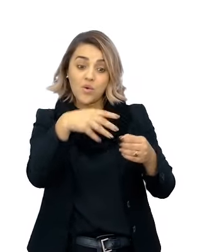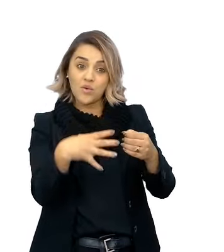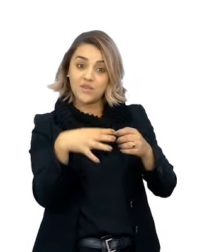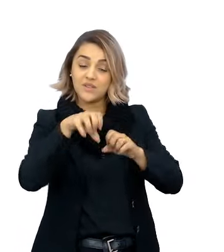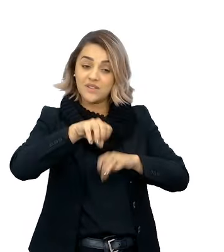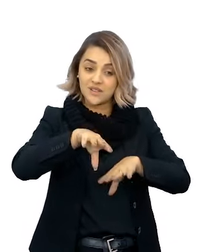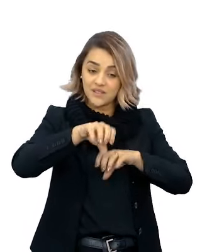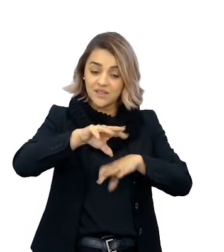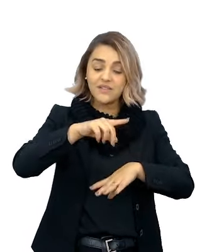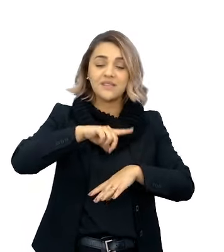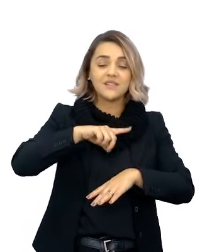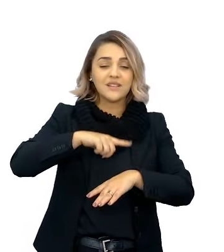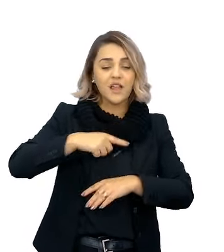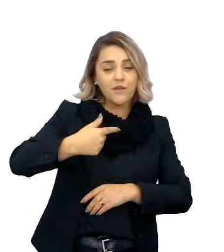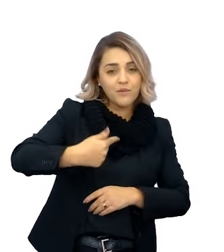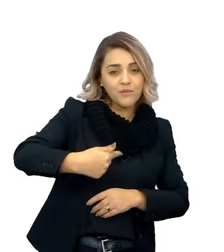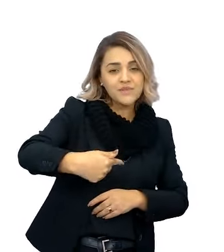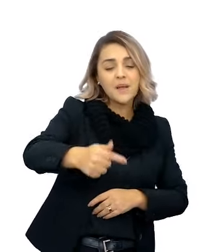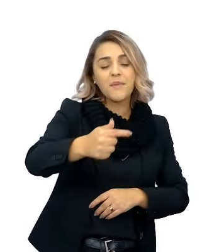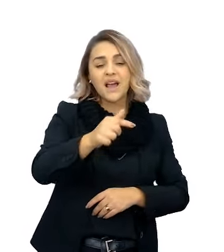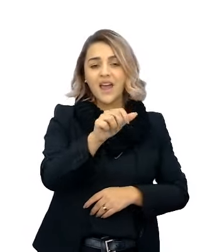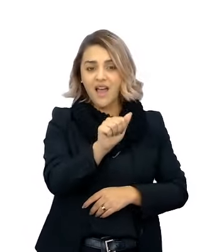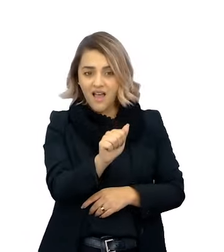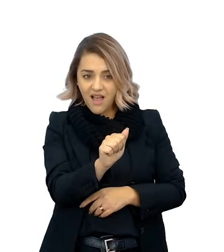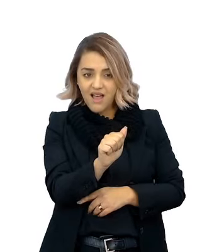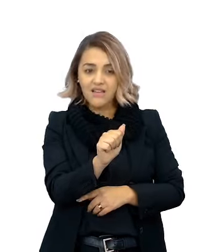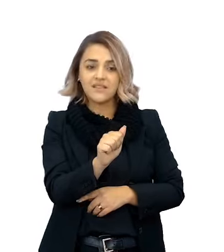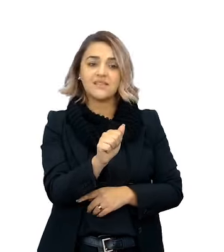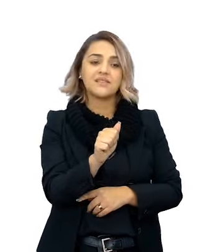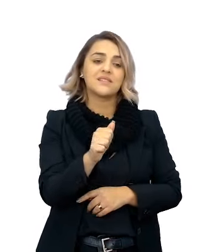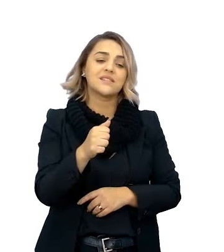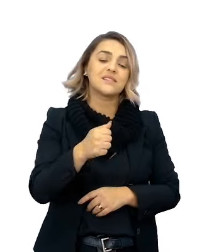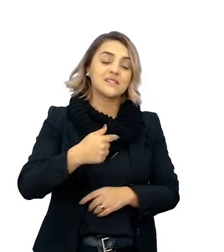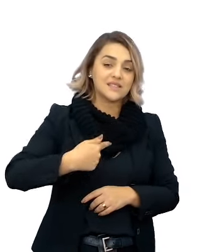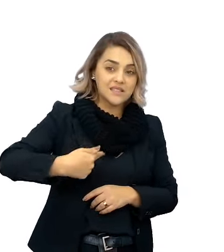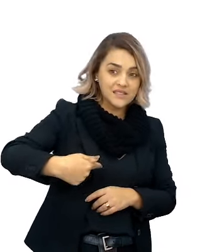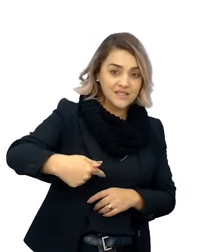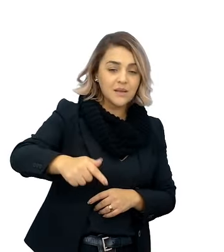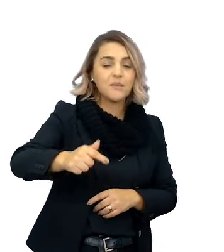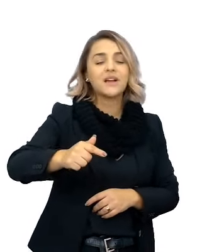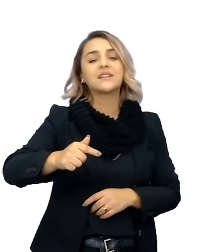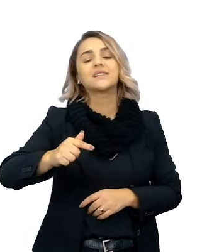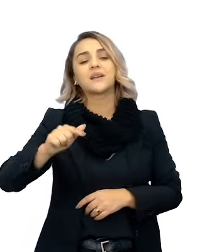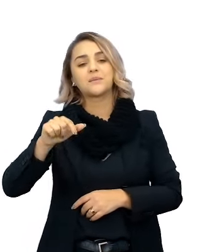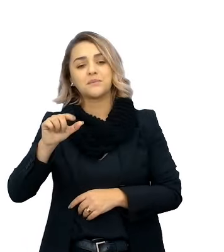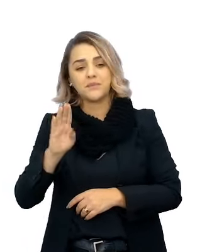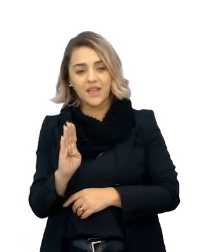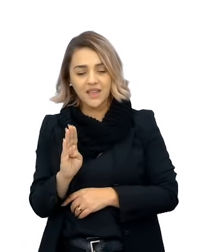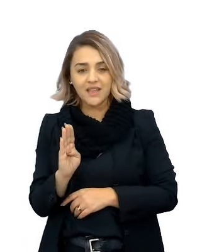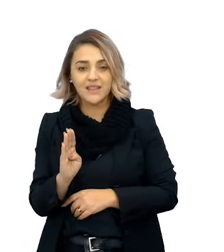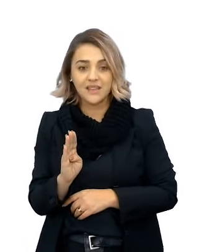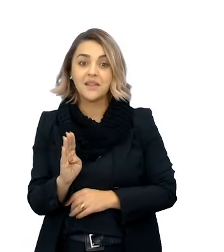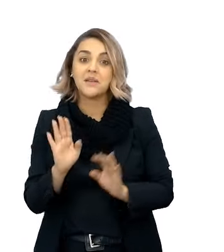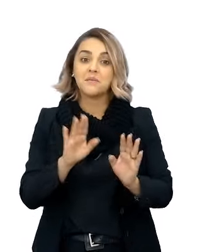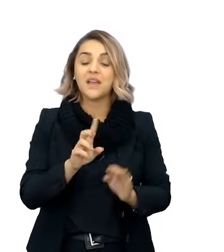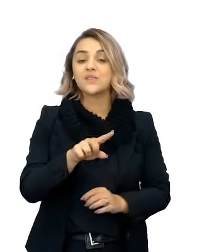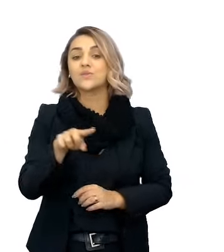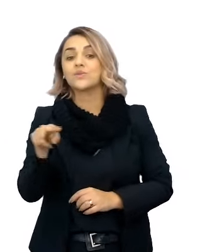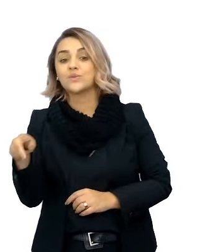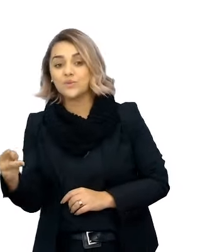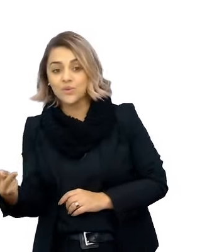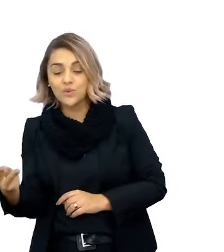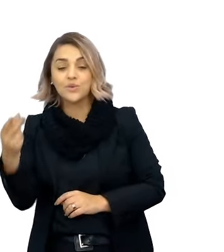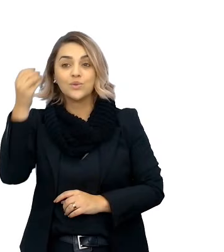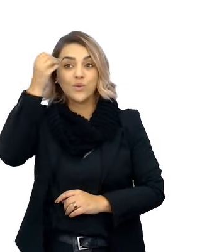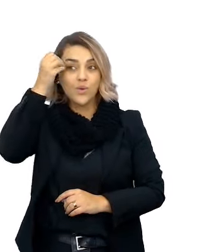teremos a formação da semana A e da semana B. Já aqui, que a gente for discutir esse conhecimento, nós